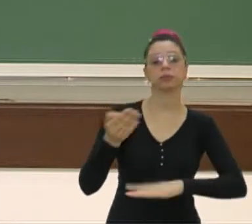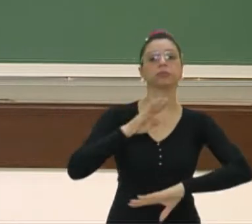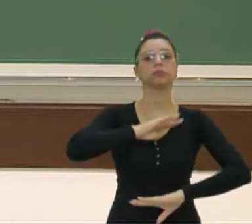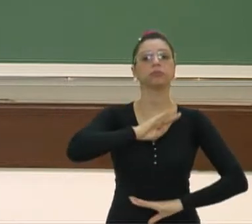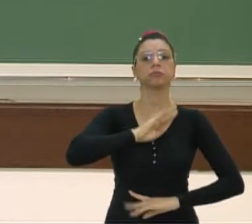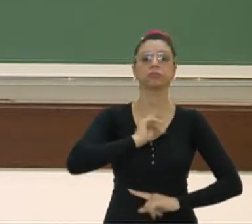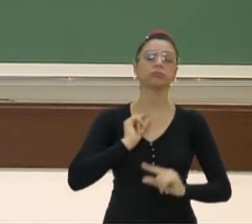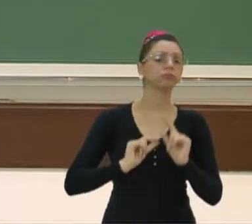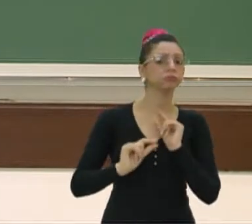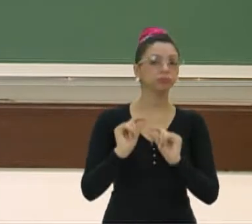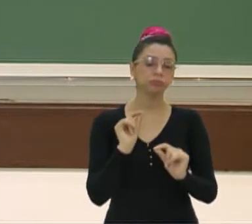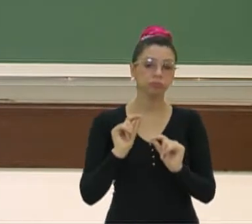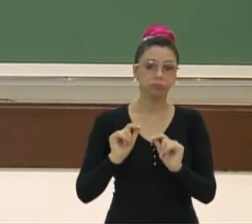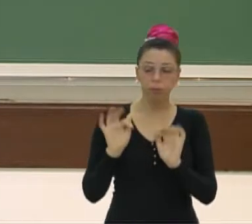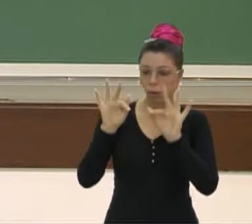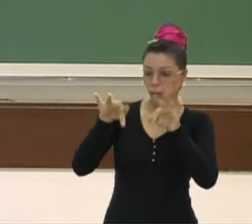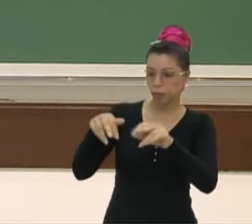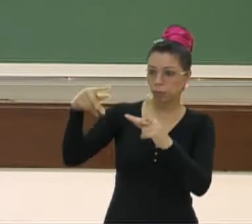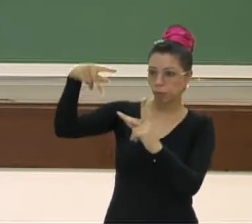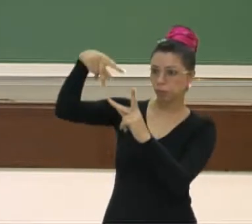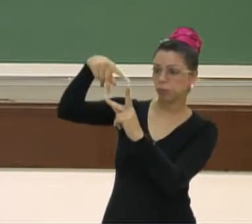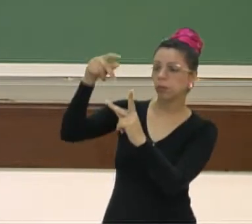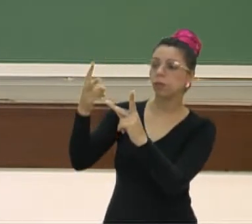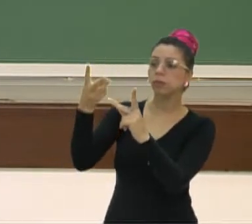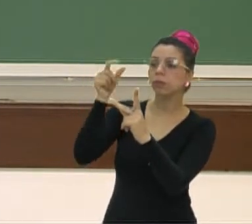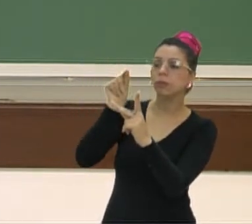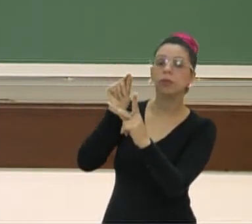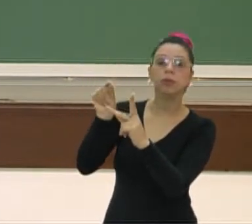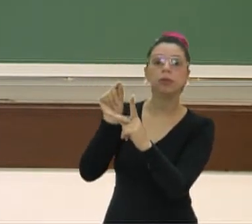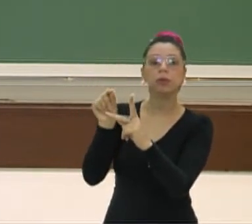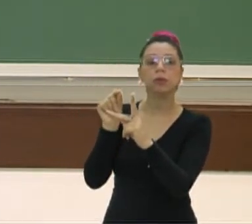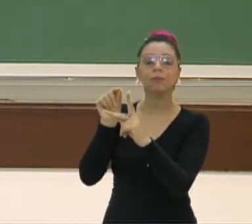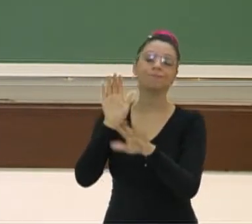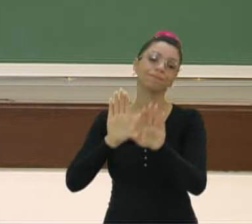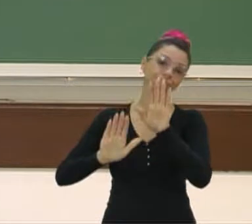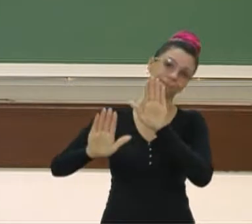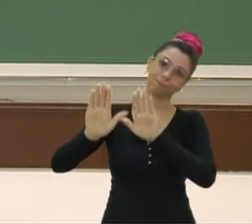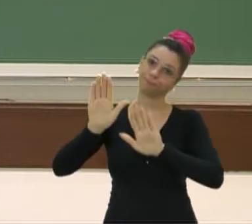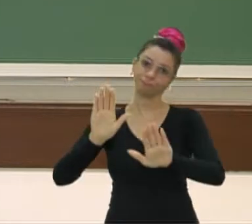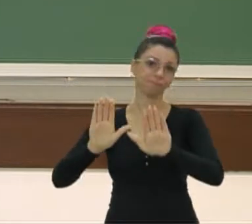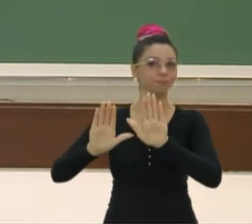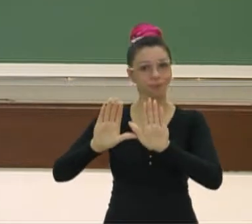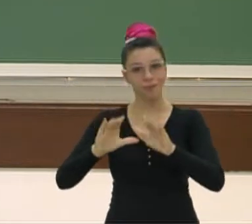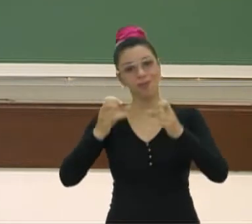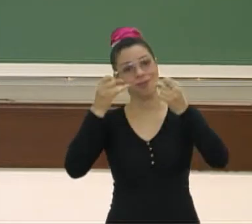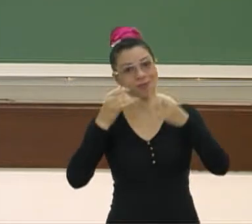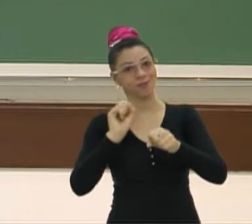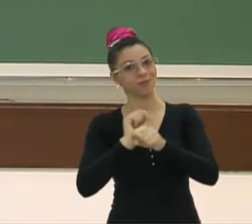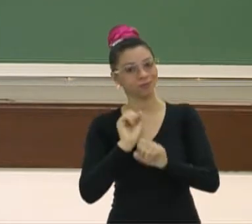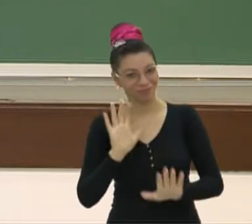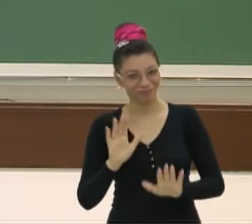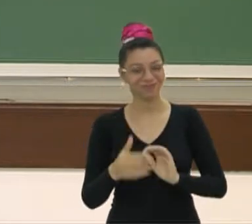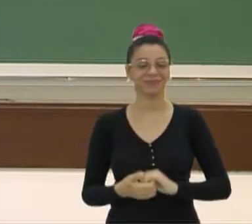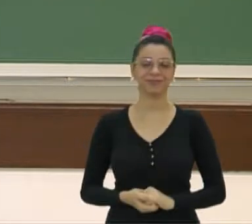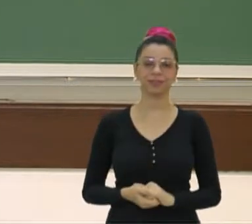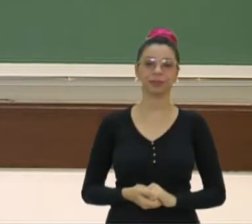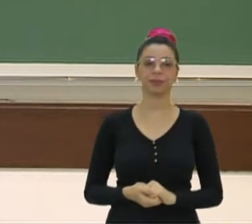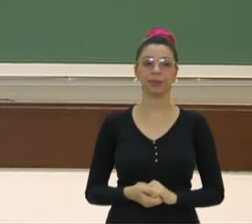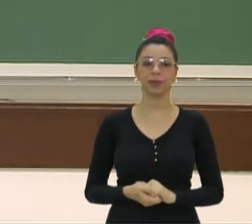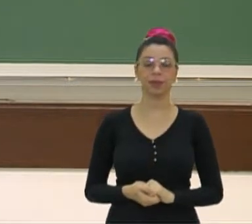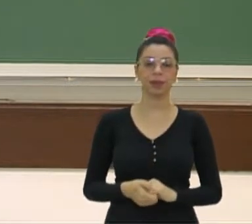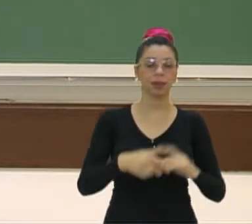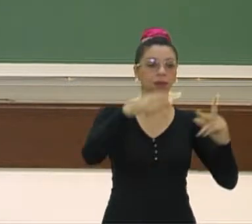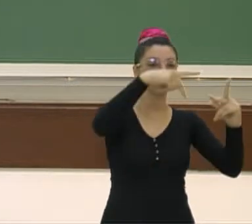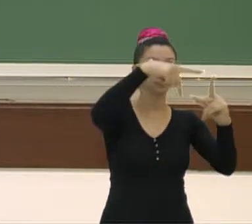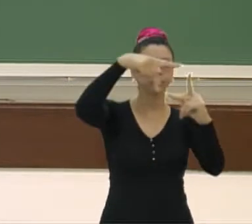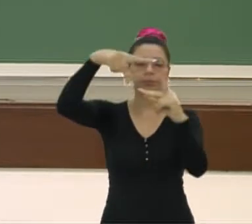situação e no fim do nosso quadro, observa-se que talvez não é bem o que ele tinha esperado. Observem o nosso quadro,